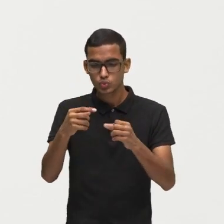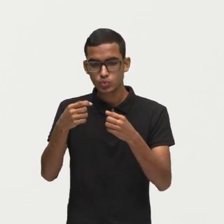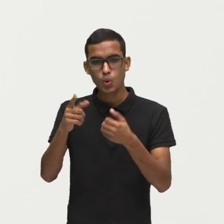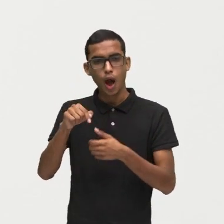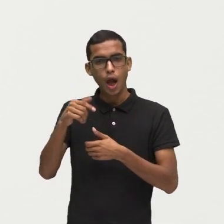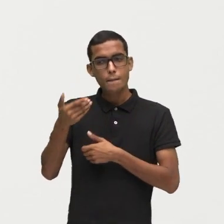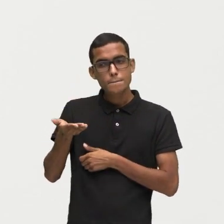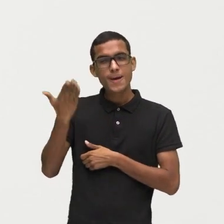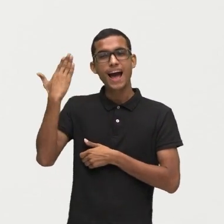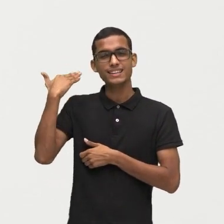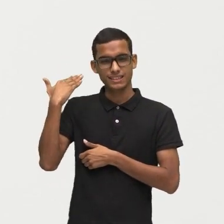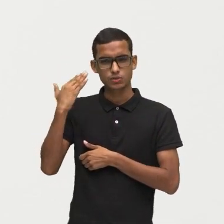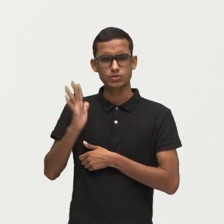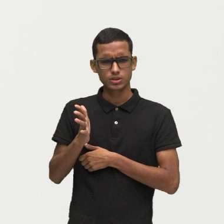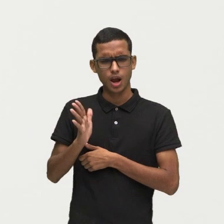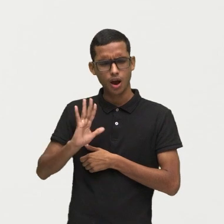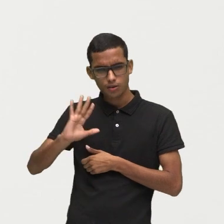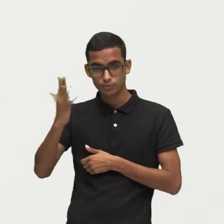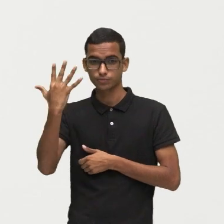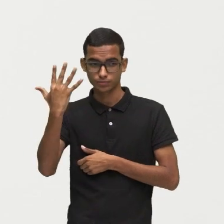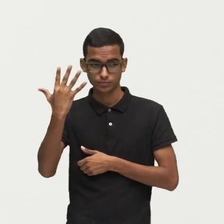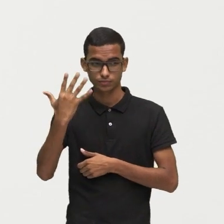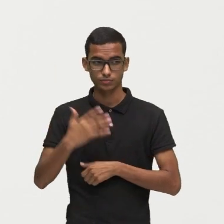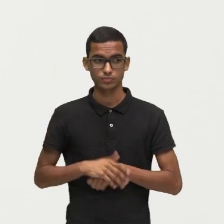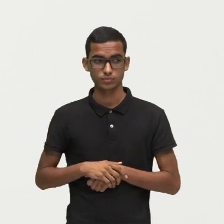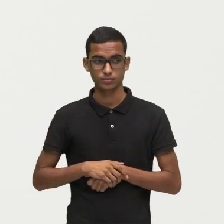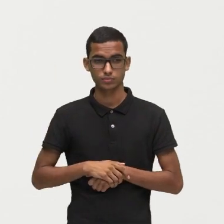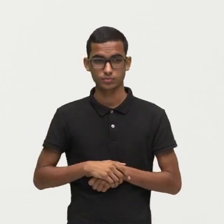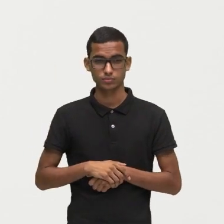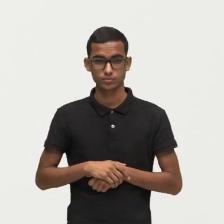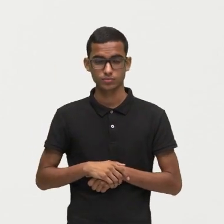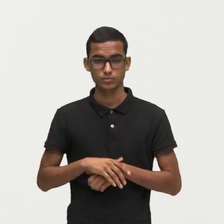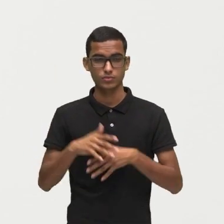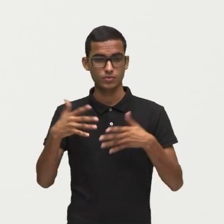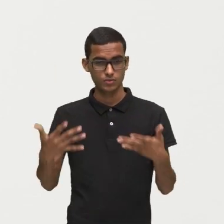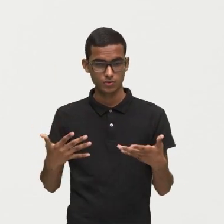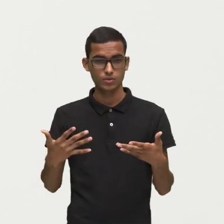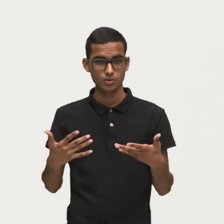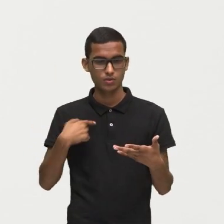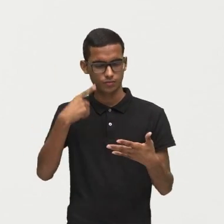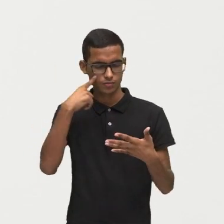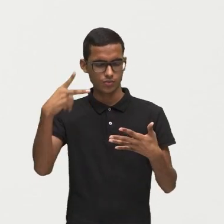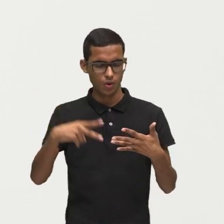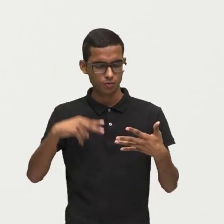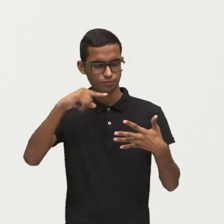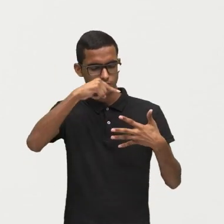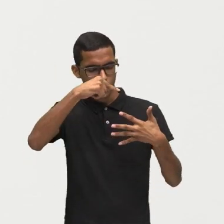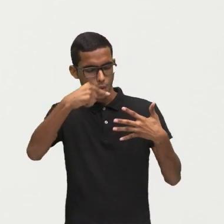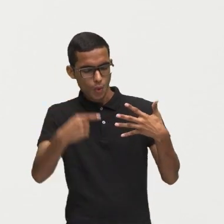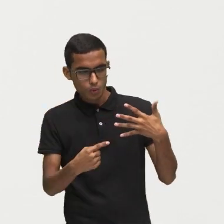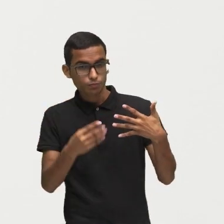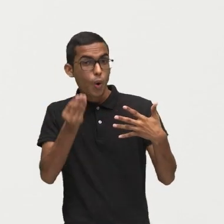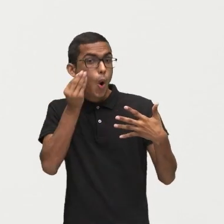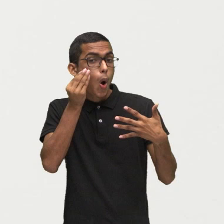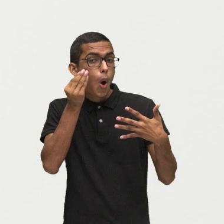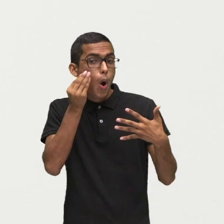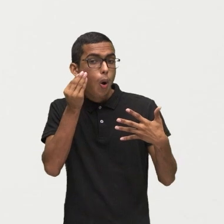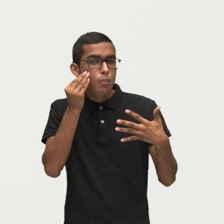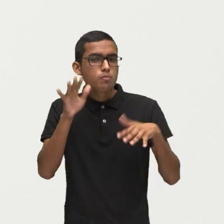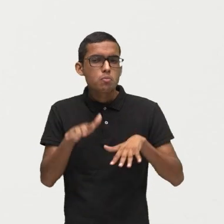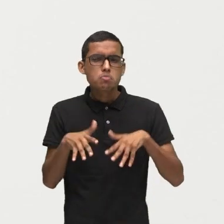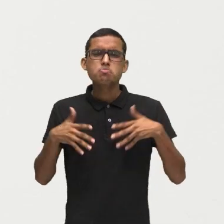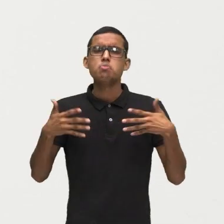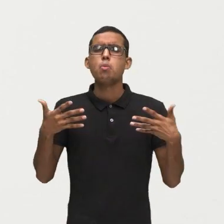passado acabado, né? Então, vamos ler as nossas alternativas e observar qual é